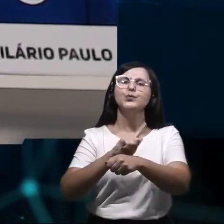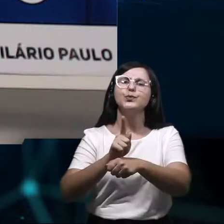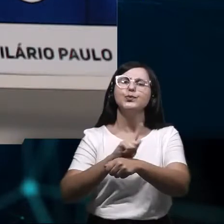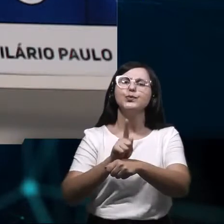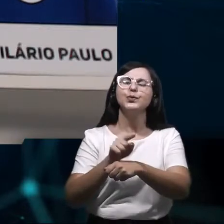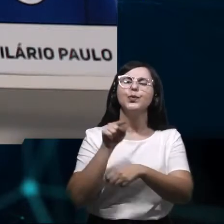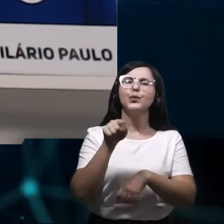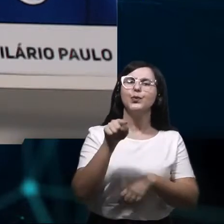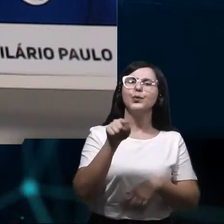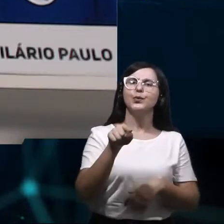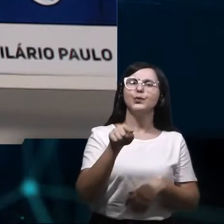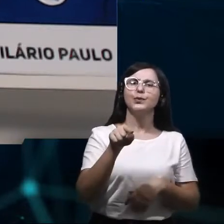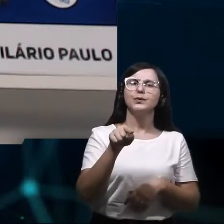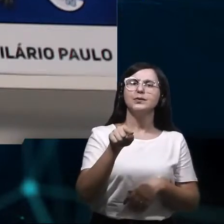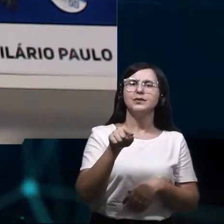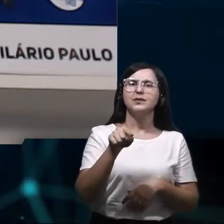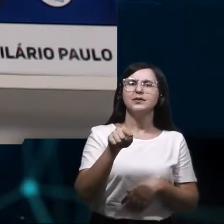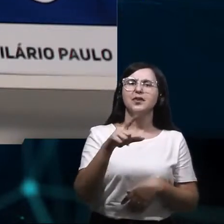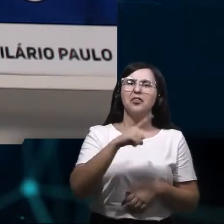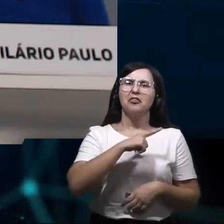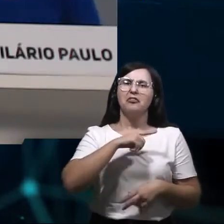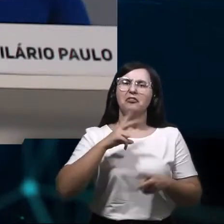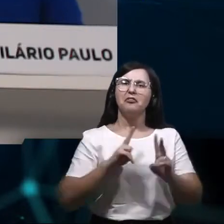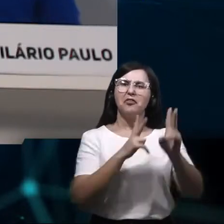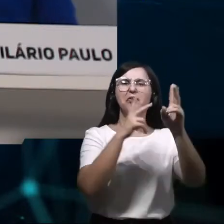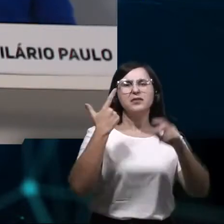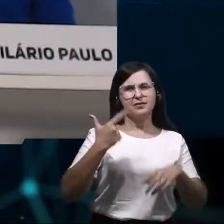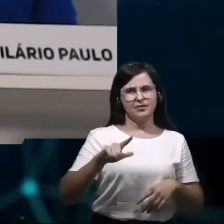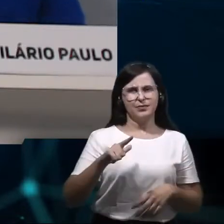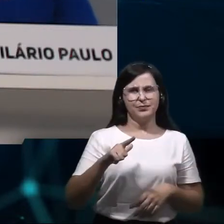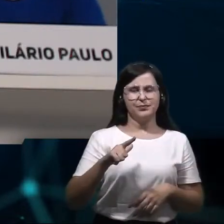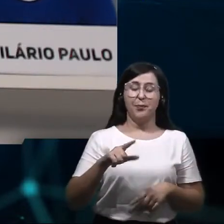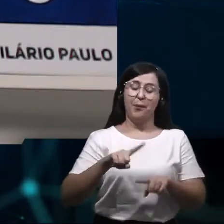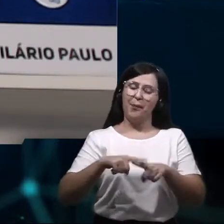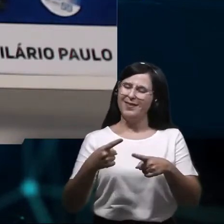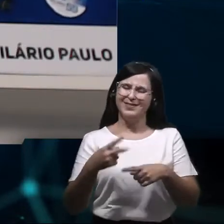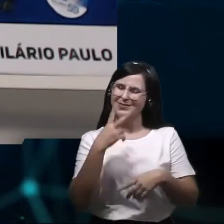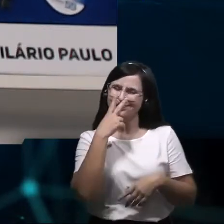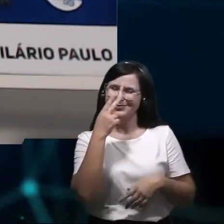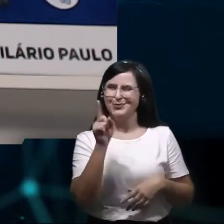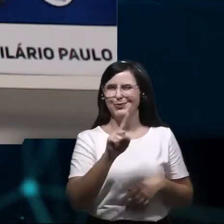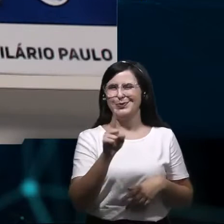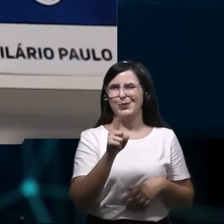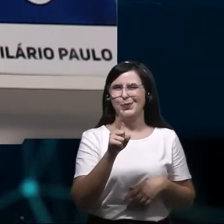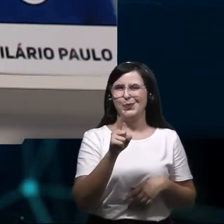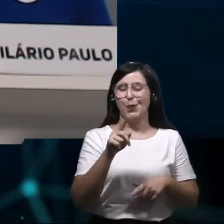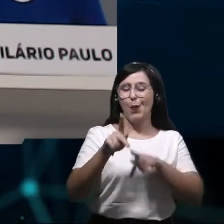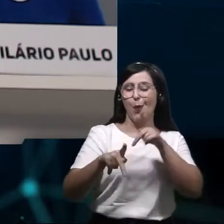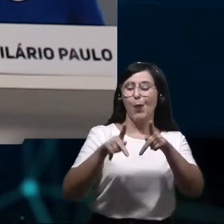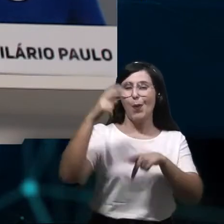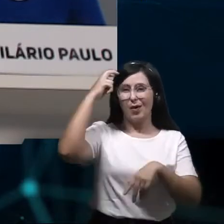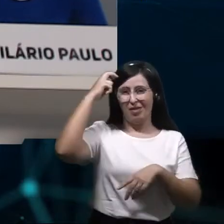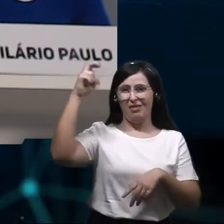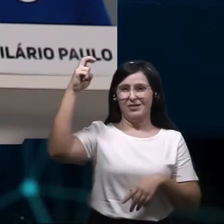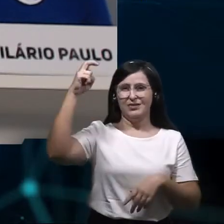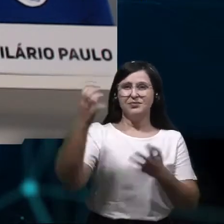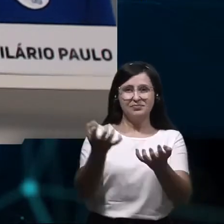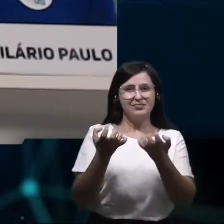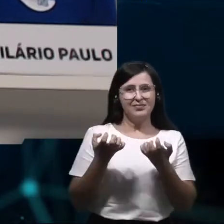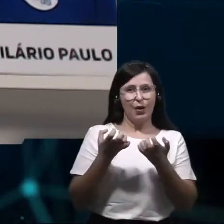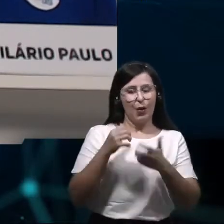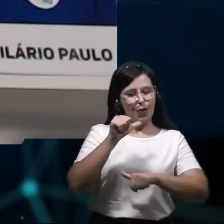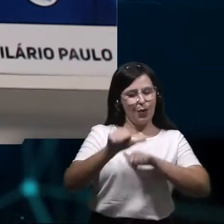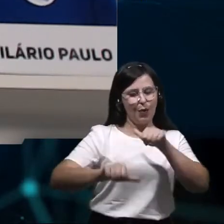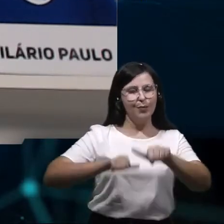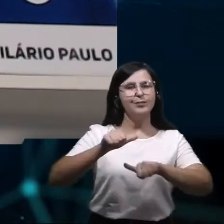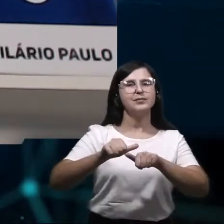ele fosse eleito, que eu acredito que não vai ser, porque o povo de Brejo é um povo inteligente e vai realmente querer que o Brejo ande no rumo certo e